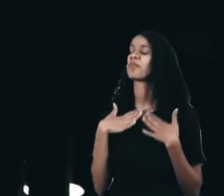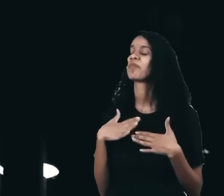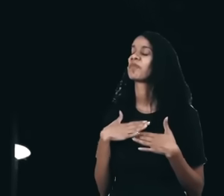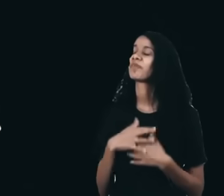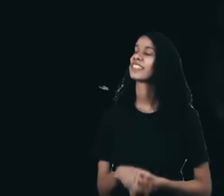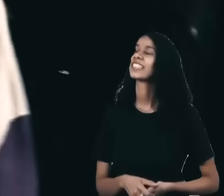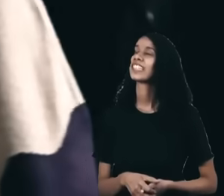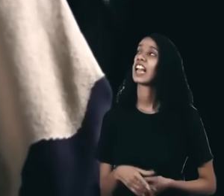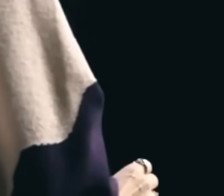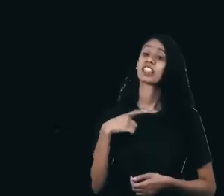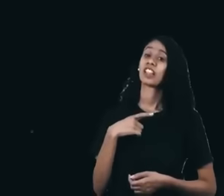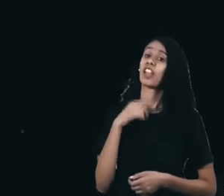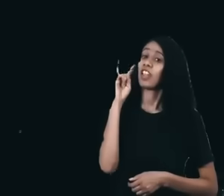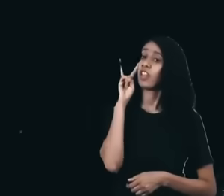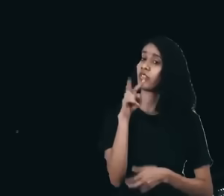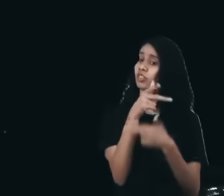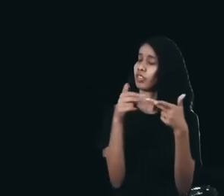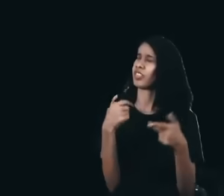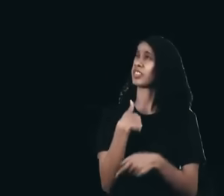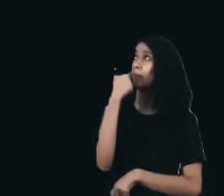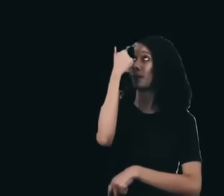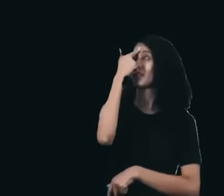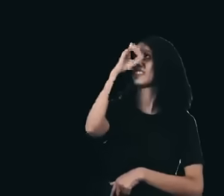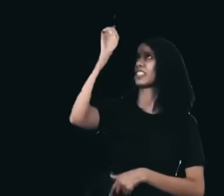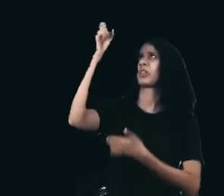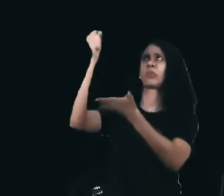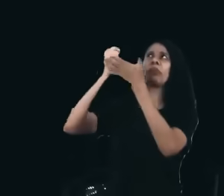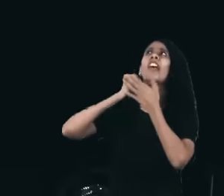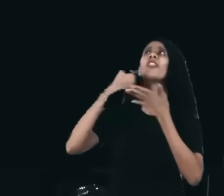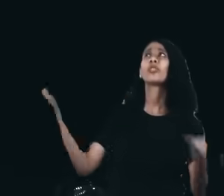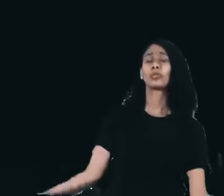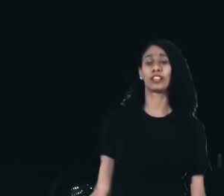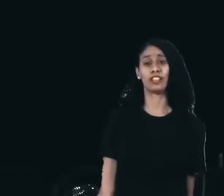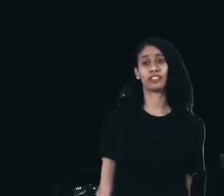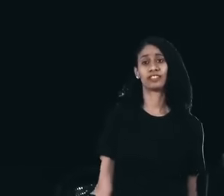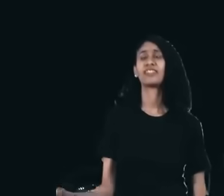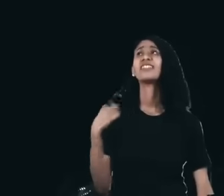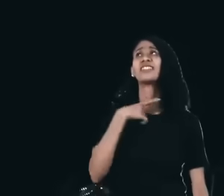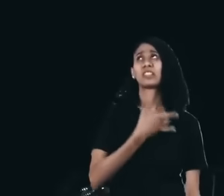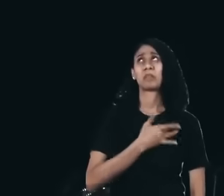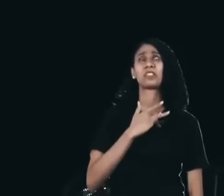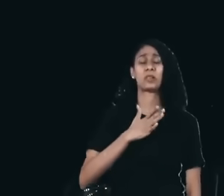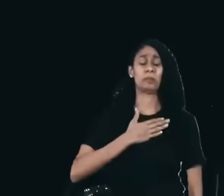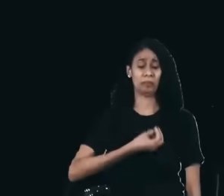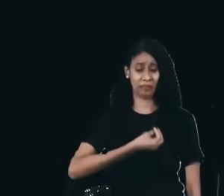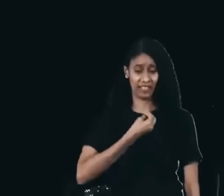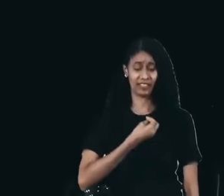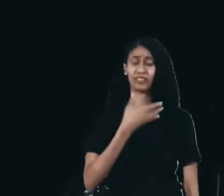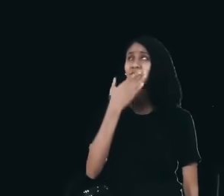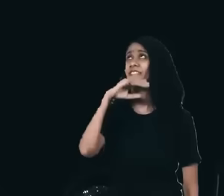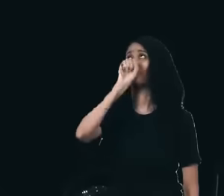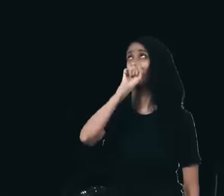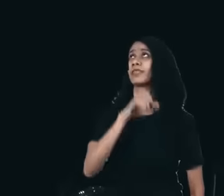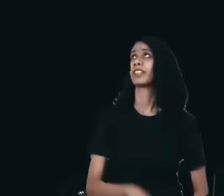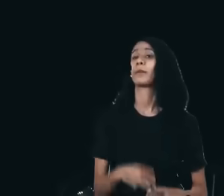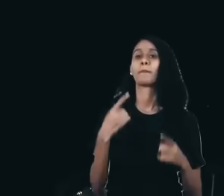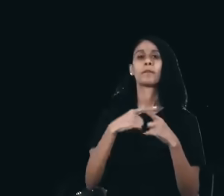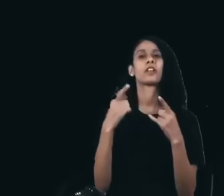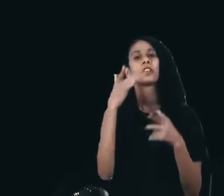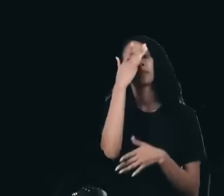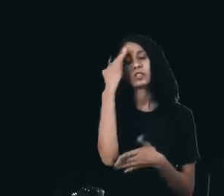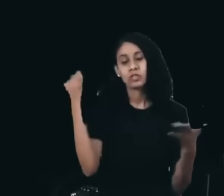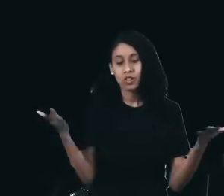Tem umas horas que eu vejo umas coisas que eu digo, Deus, me ajuda, Deus. Tem misericórdia da minha vida, Pai. Porque tem gente hoje